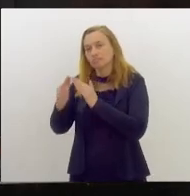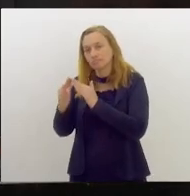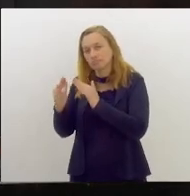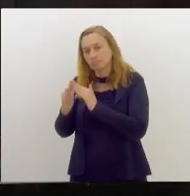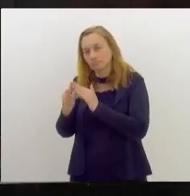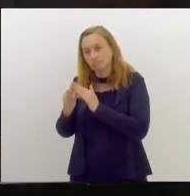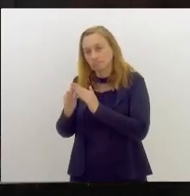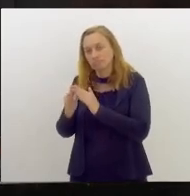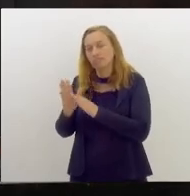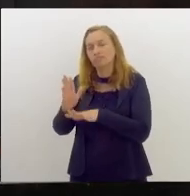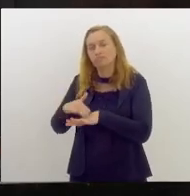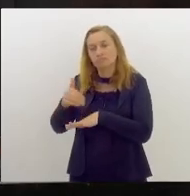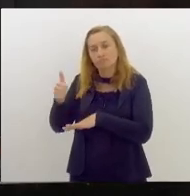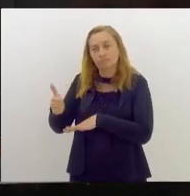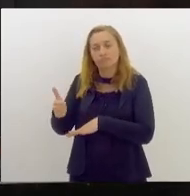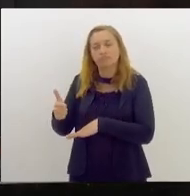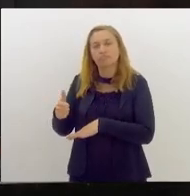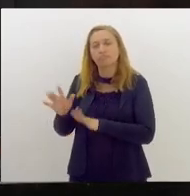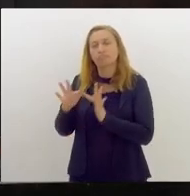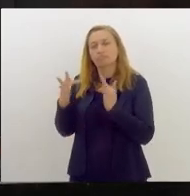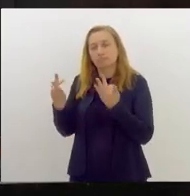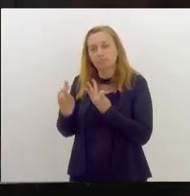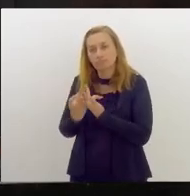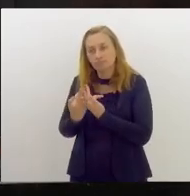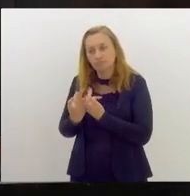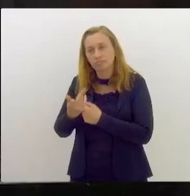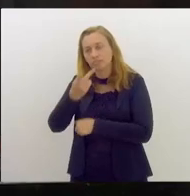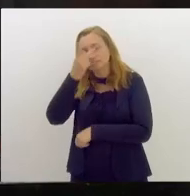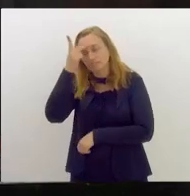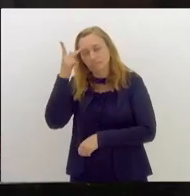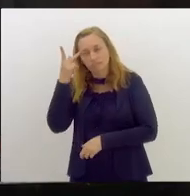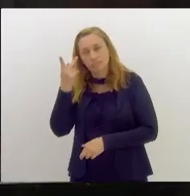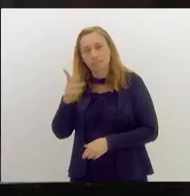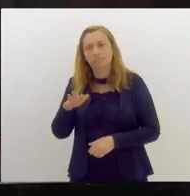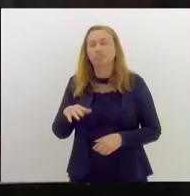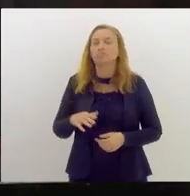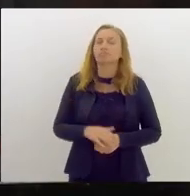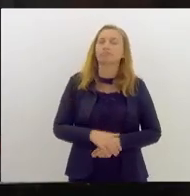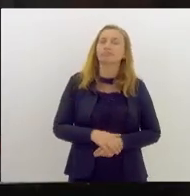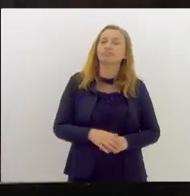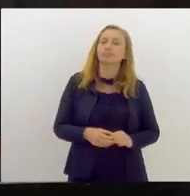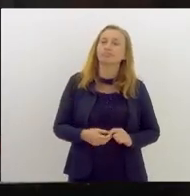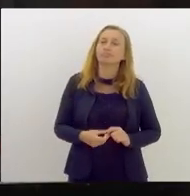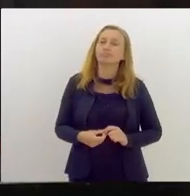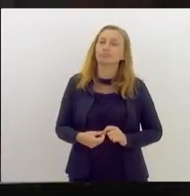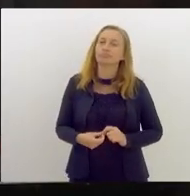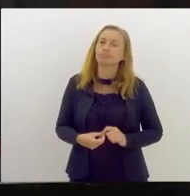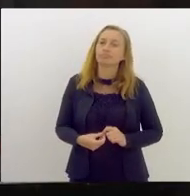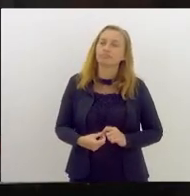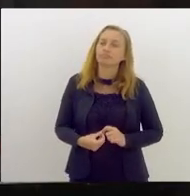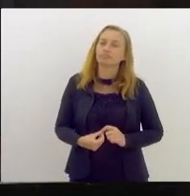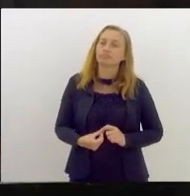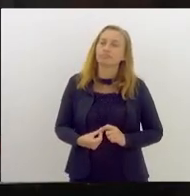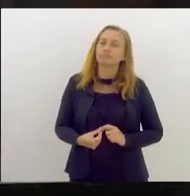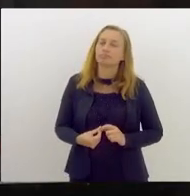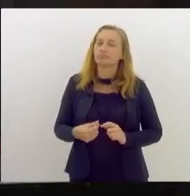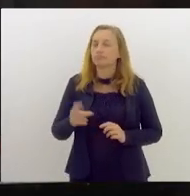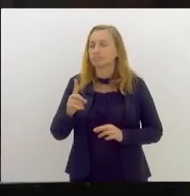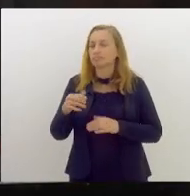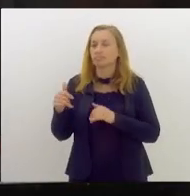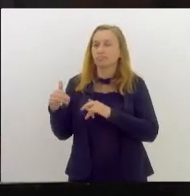garantir habitação digna a essas famílias a essas pessoas se nós as ocupações não estariam acontecendo novamente